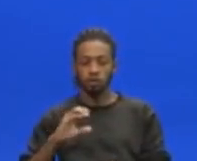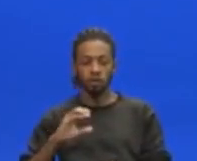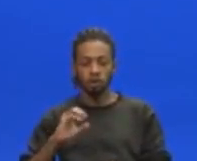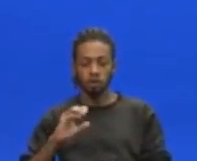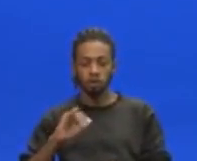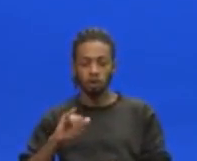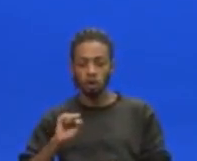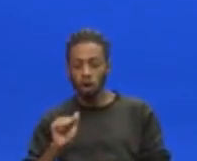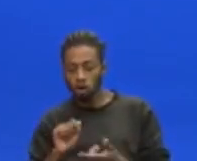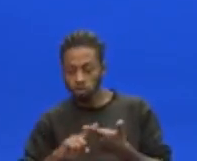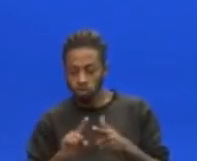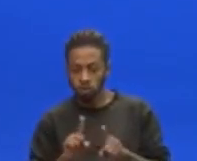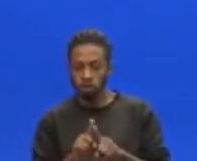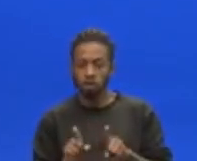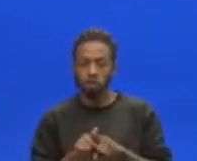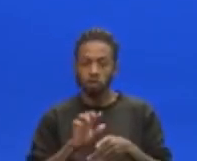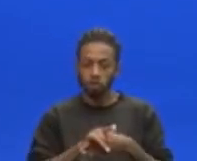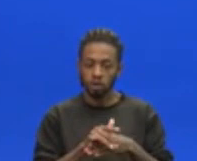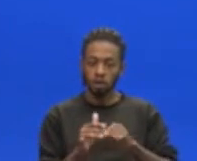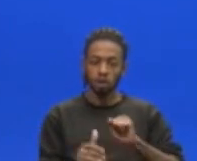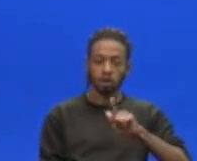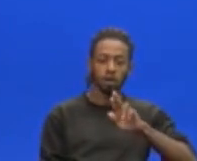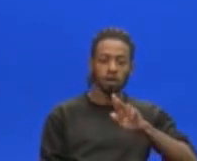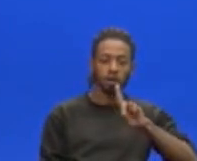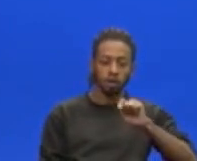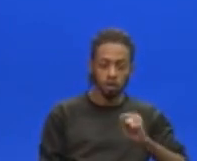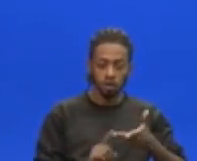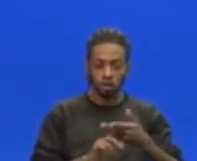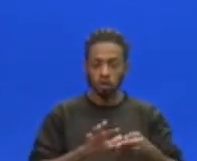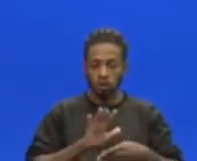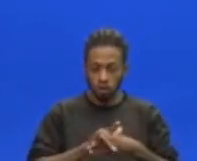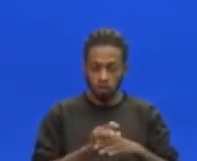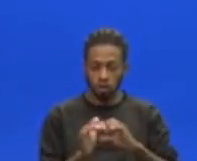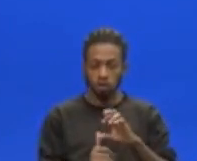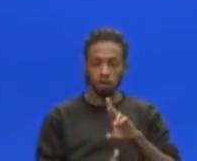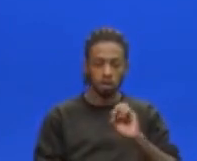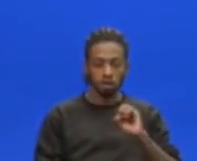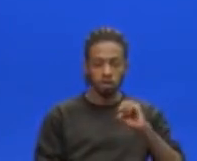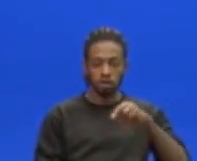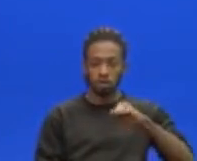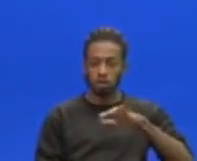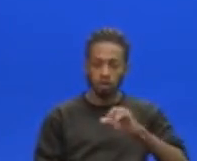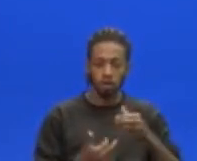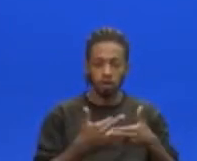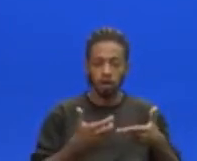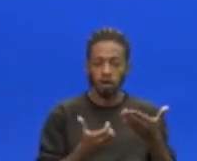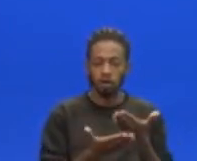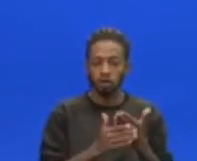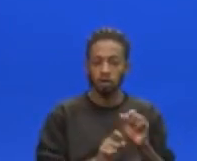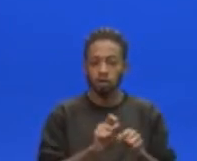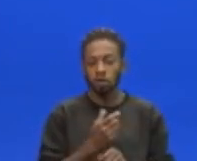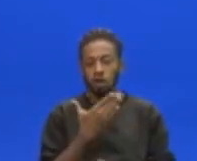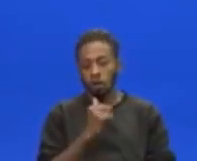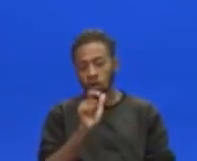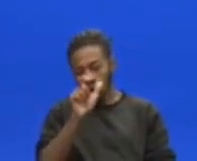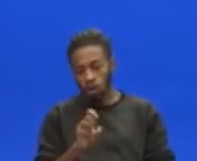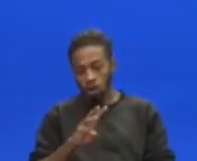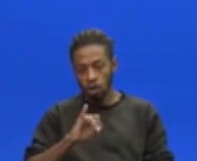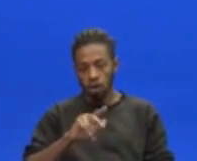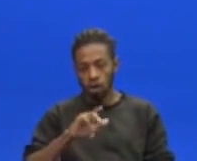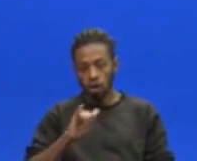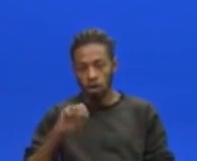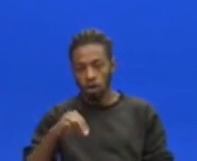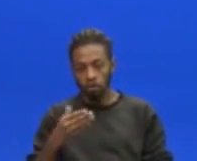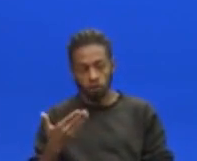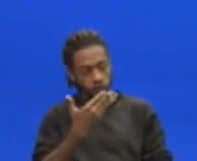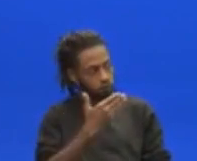doenças agudas, doenças crônicas, tudo isso deriva, então, dos estudos de William Farr.